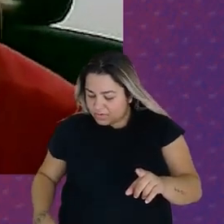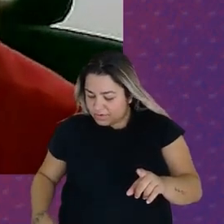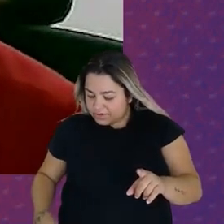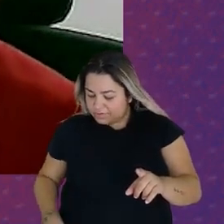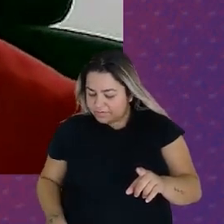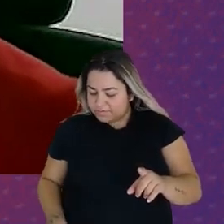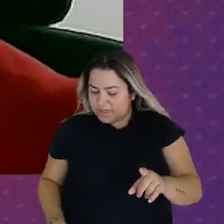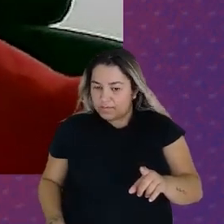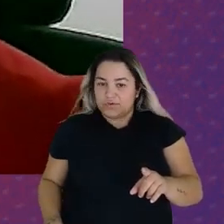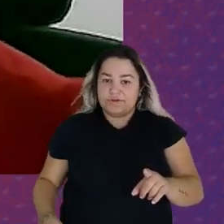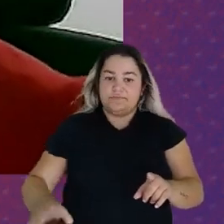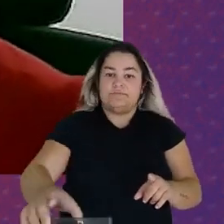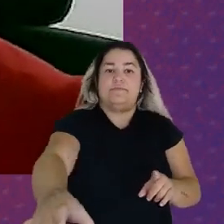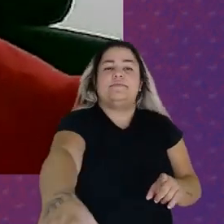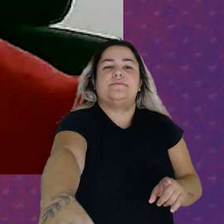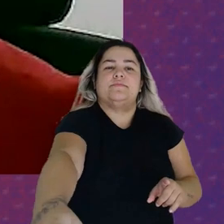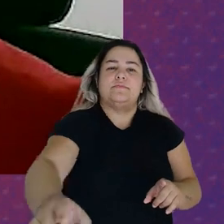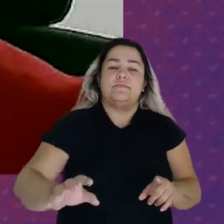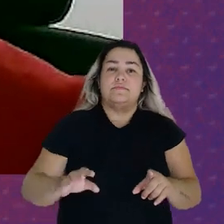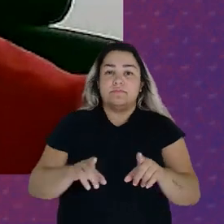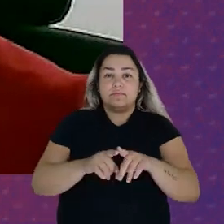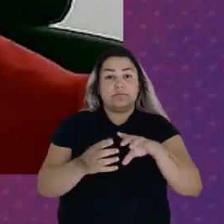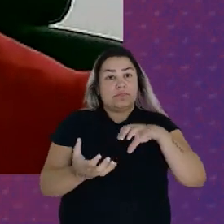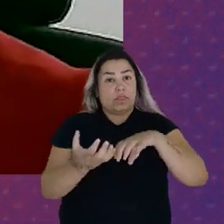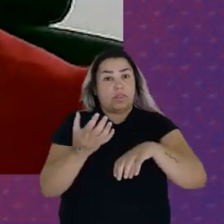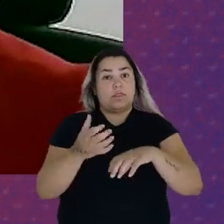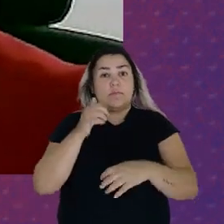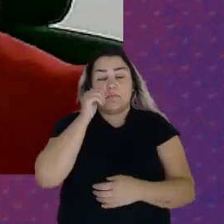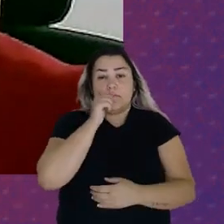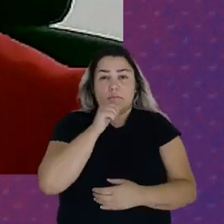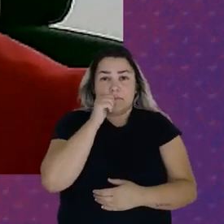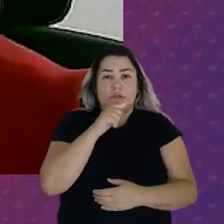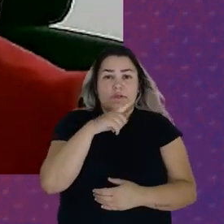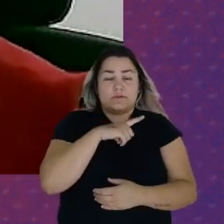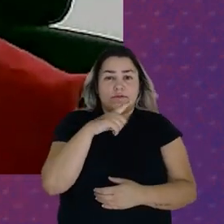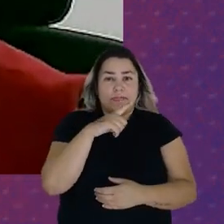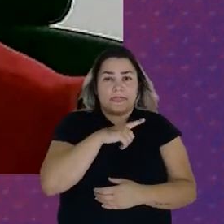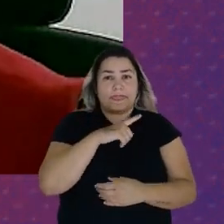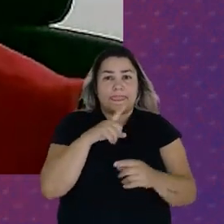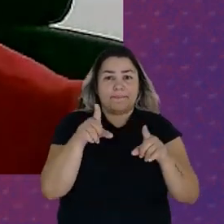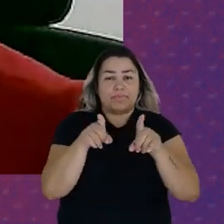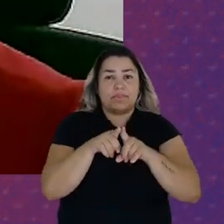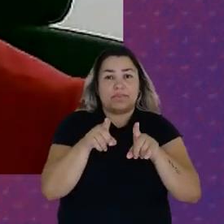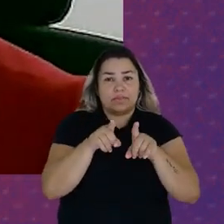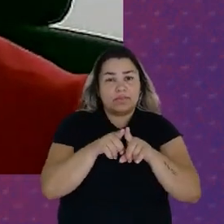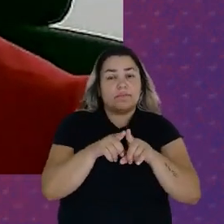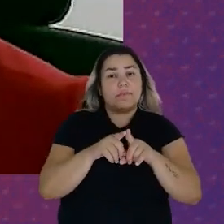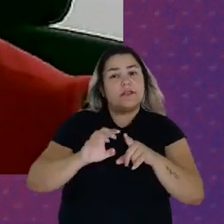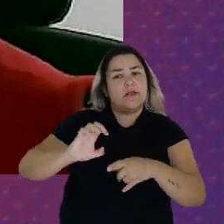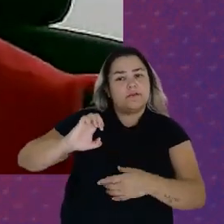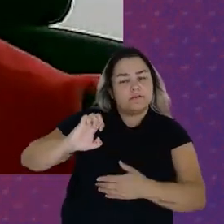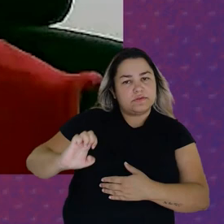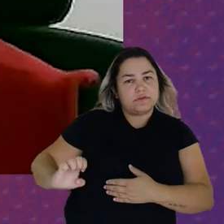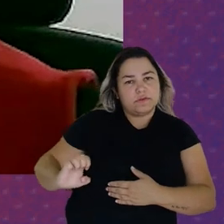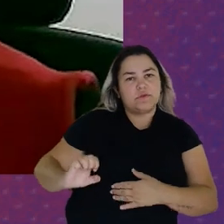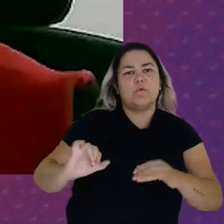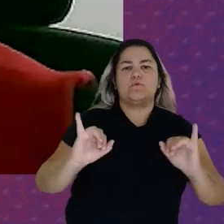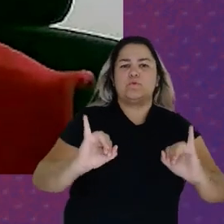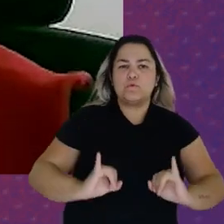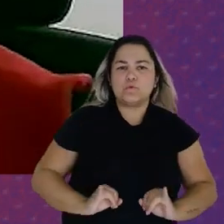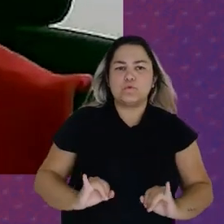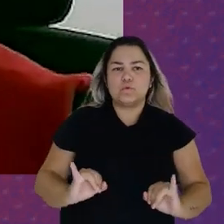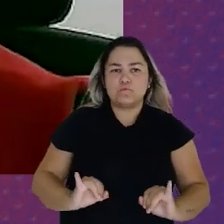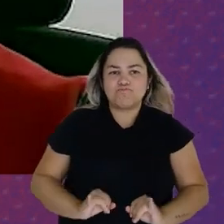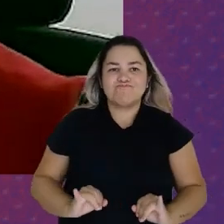Congresso Nacional, onde nós temos mulheres, notadamente mulheres da esquerda, sofrendo